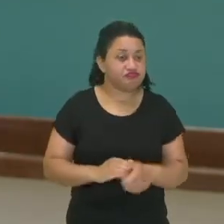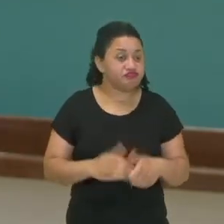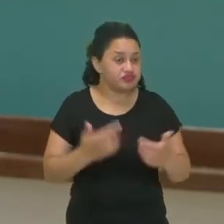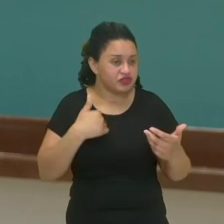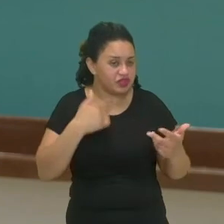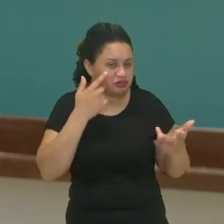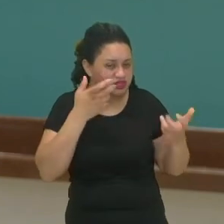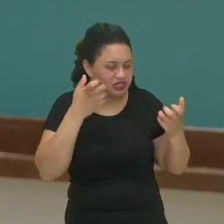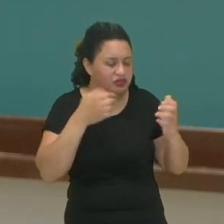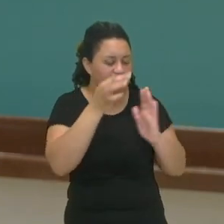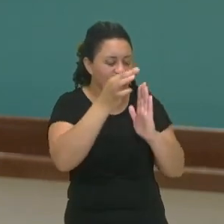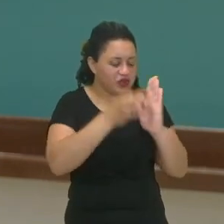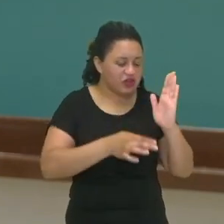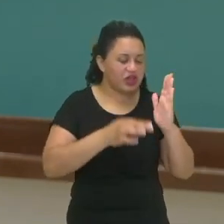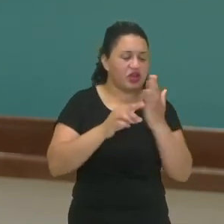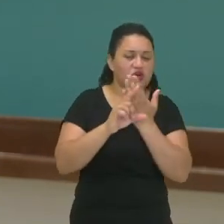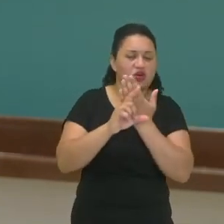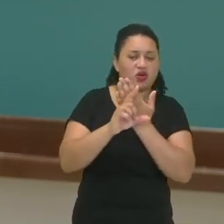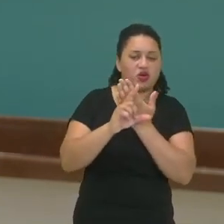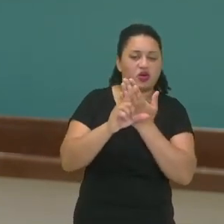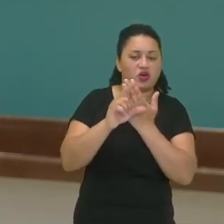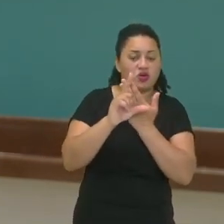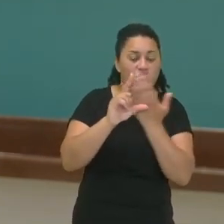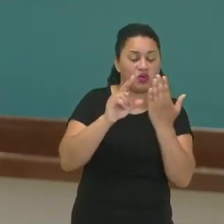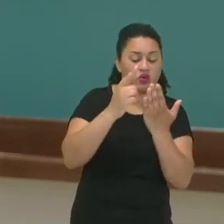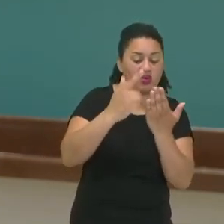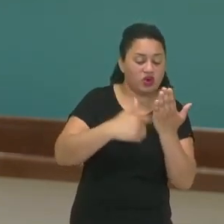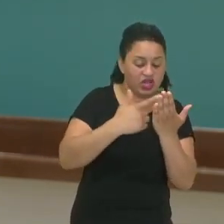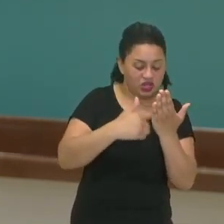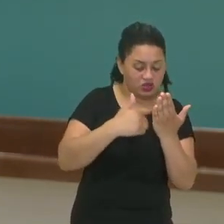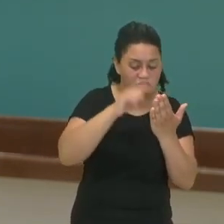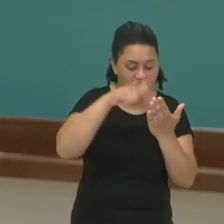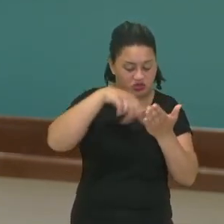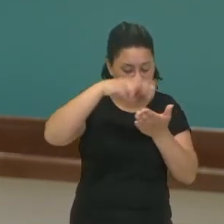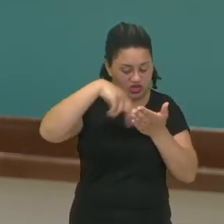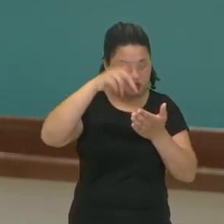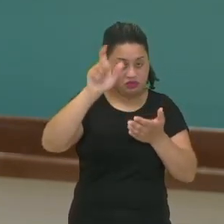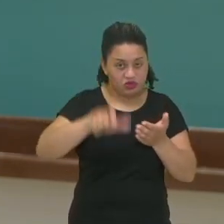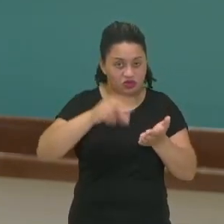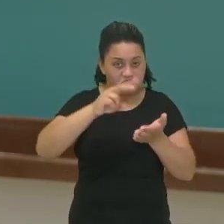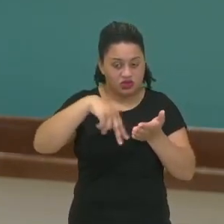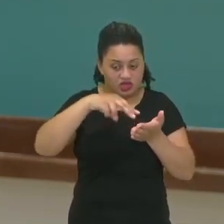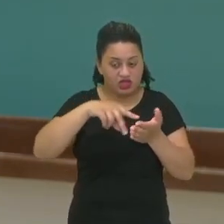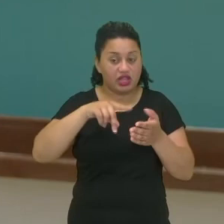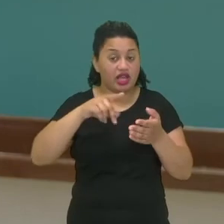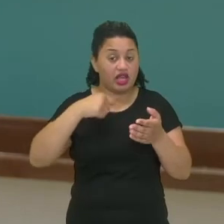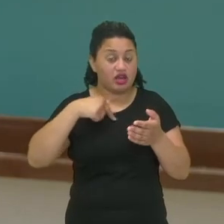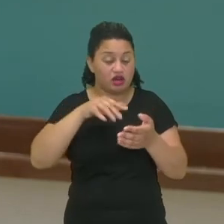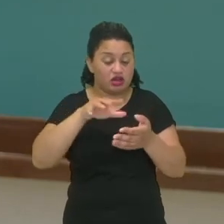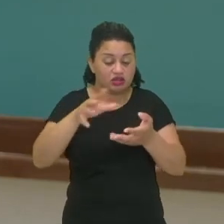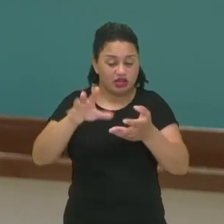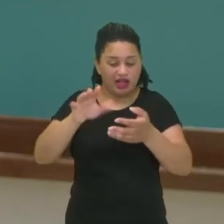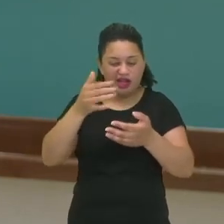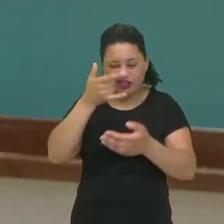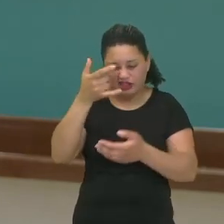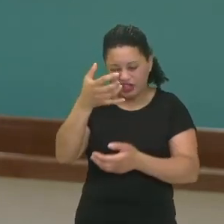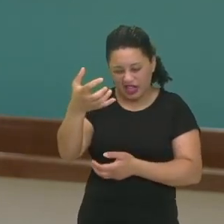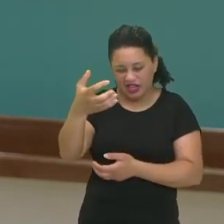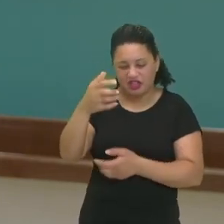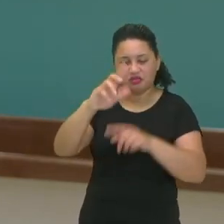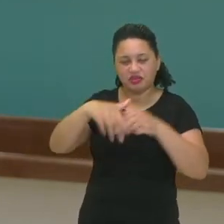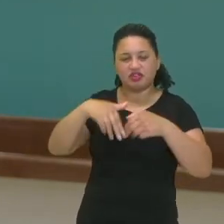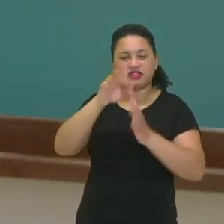trazer o texto, o leitor para o meu texto é uma estratégia muito legal. Uma outra estratégia